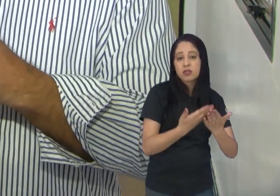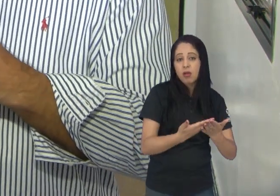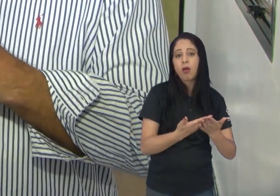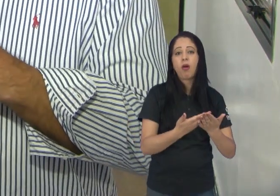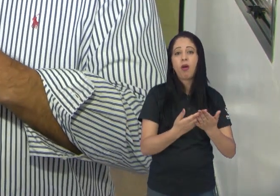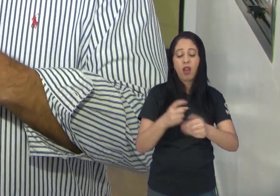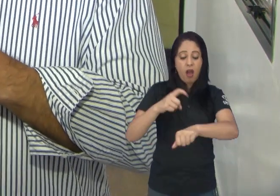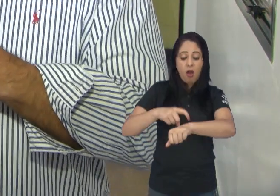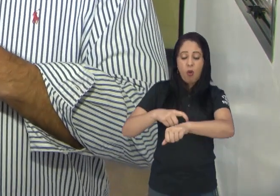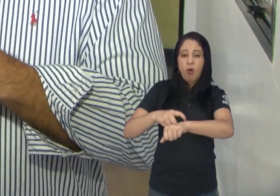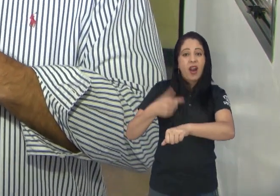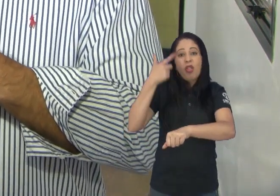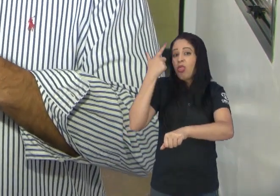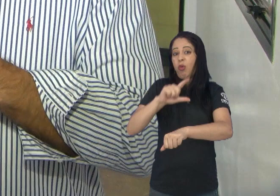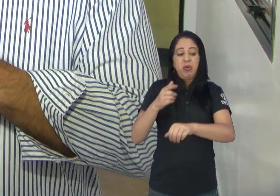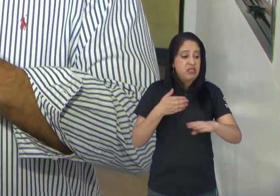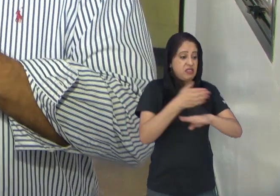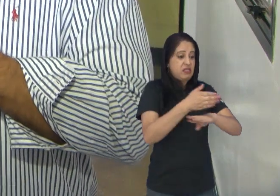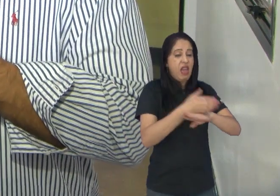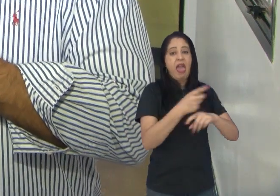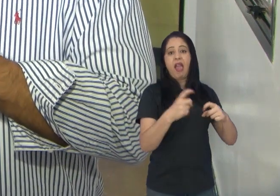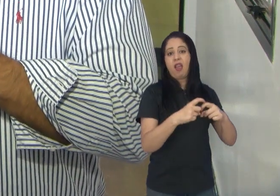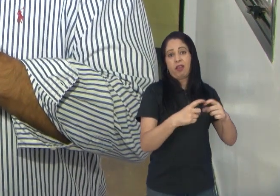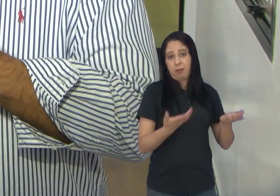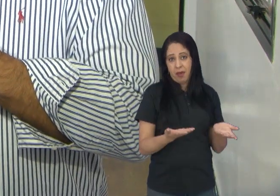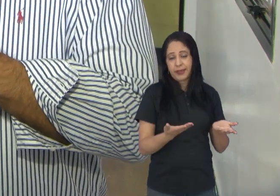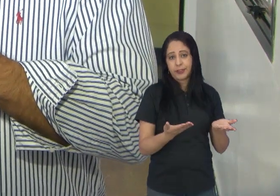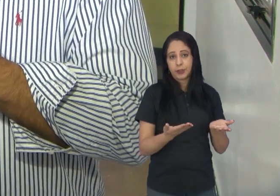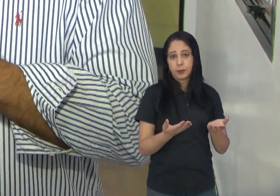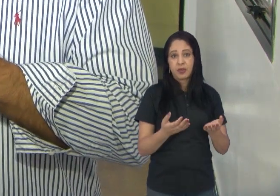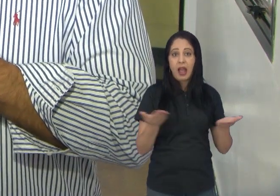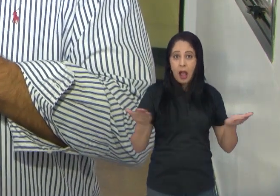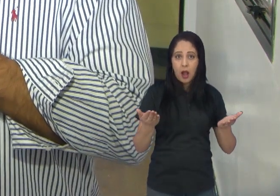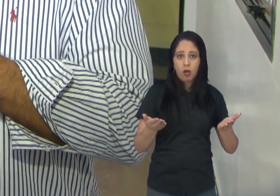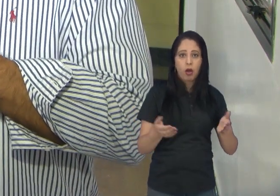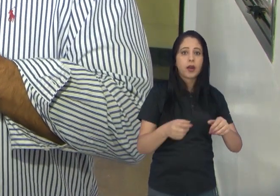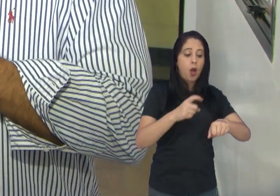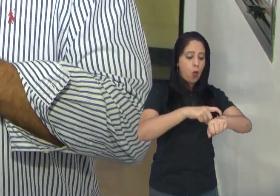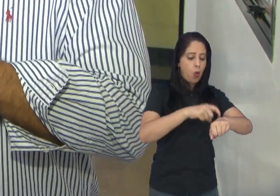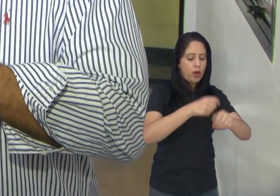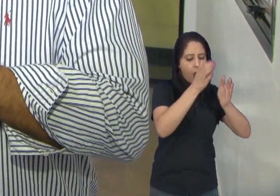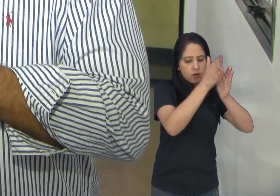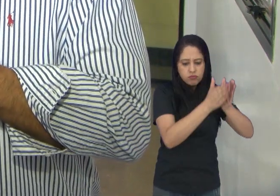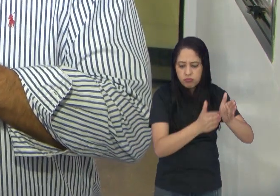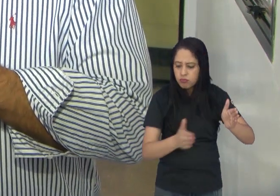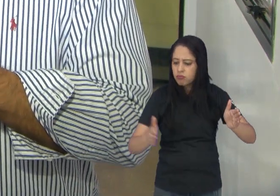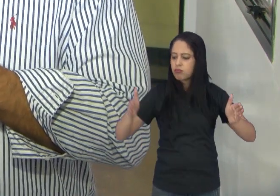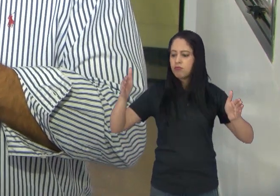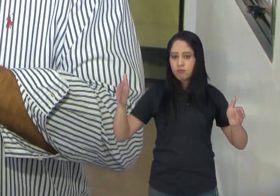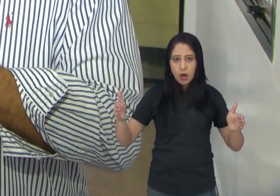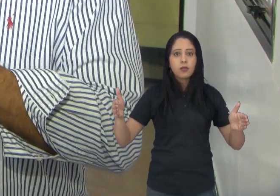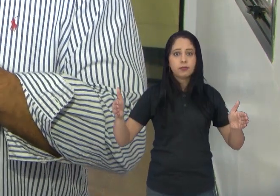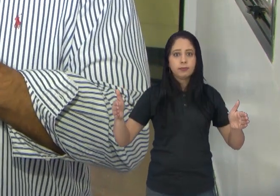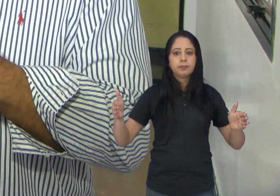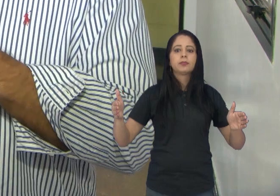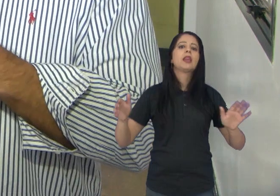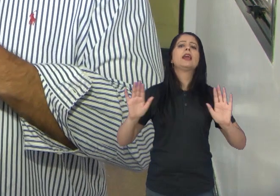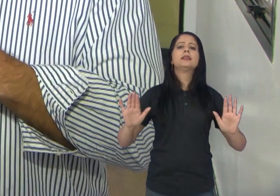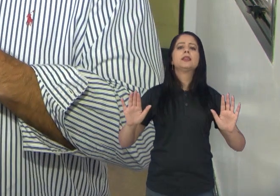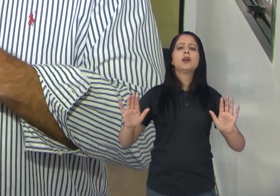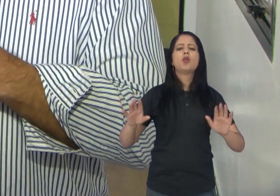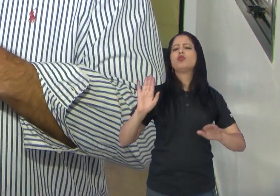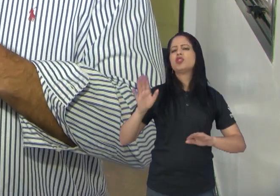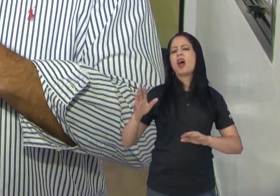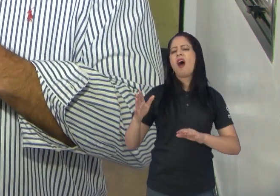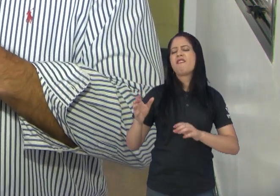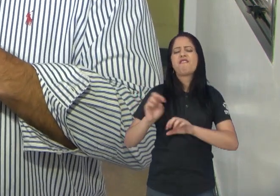não tem um horário ali, você pode ampliar esse atendimento e poder suprir essa necessidade. Assim como, muitas